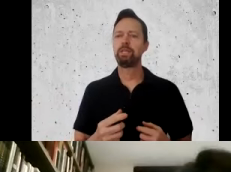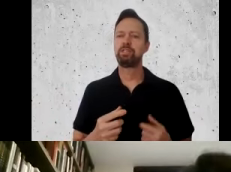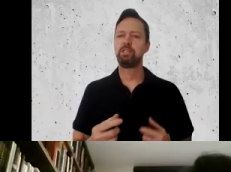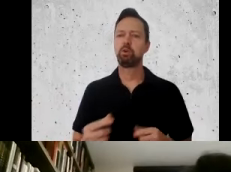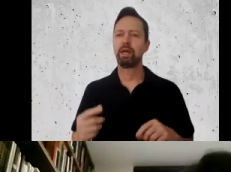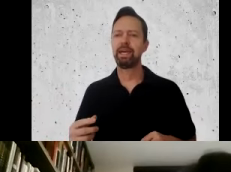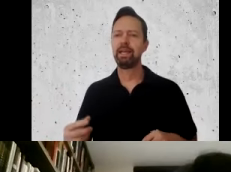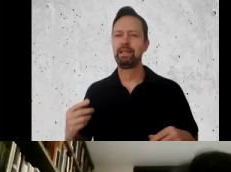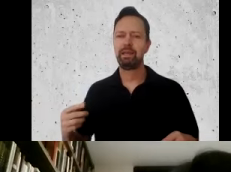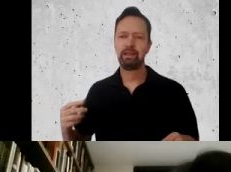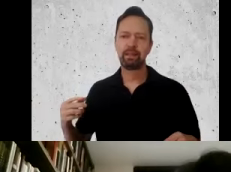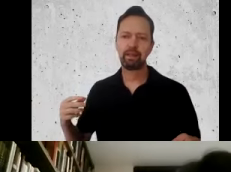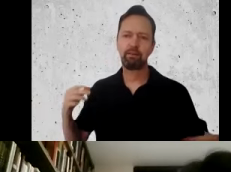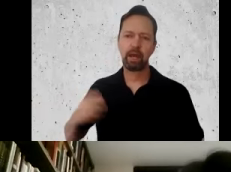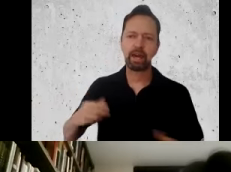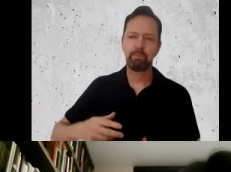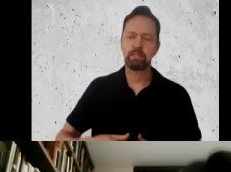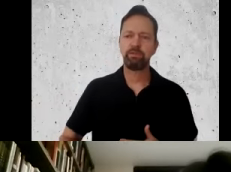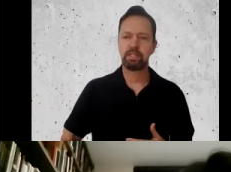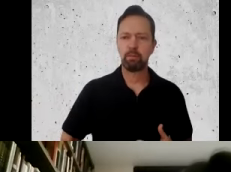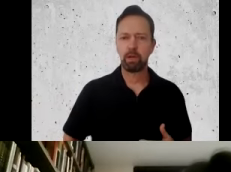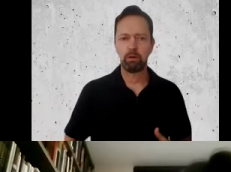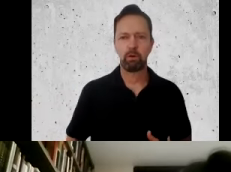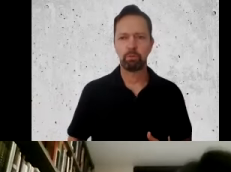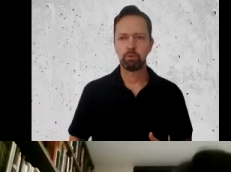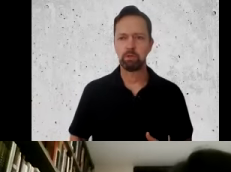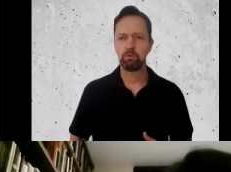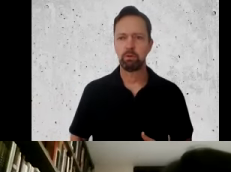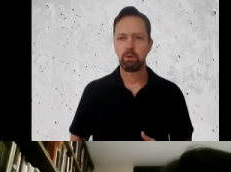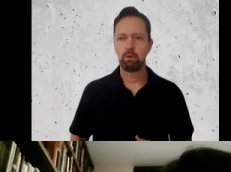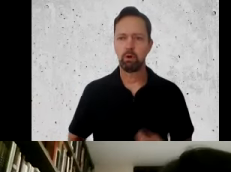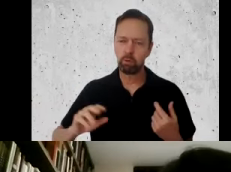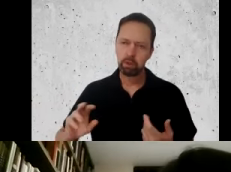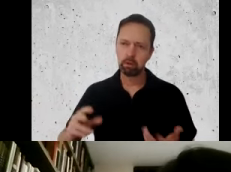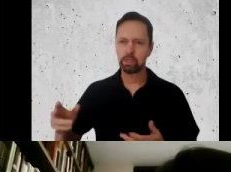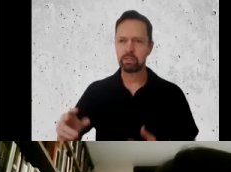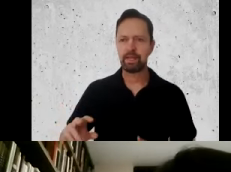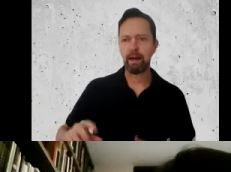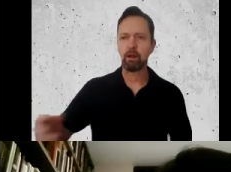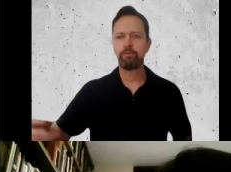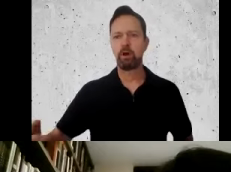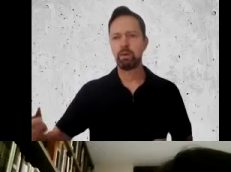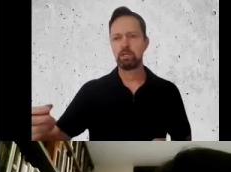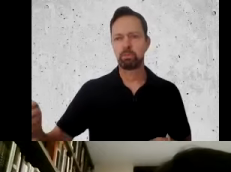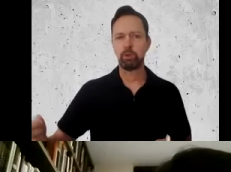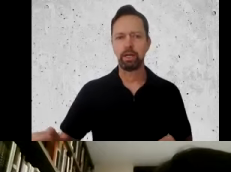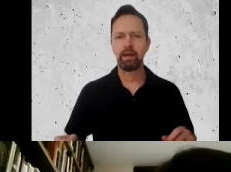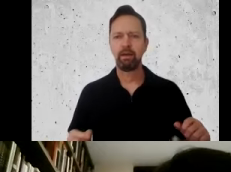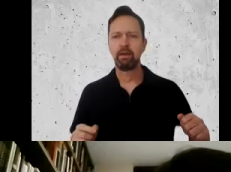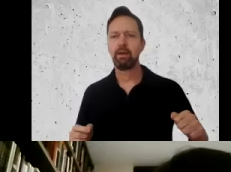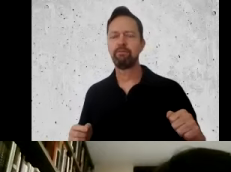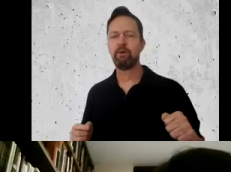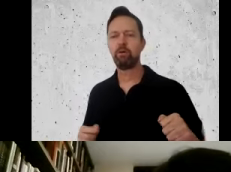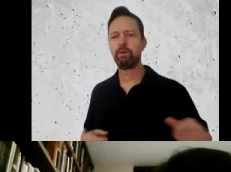sempre coincide com aquele que é capaz de fazer da melhor forma possível. ou pode dizer, a melhor forma de